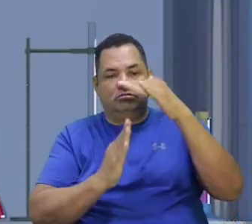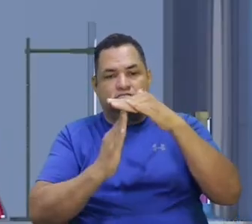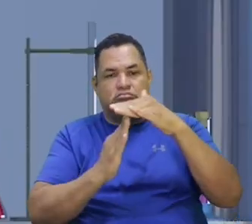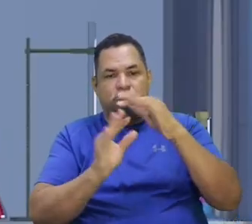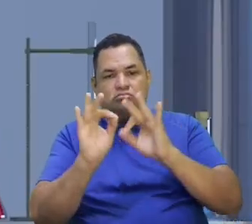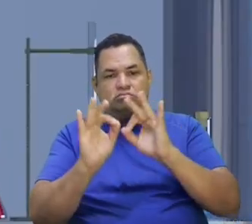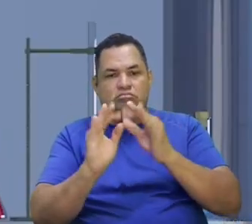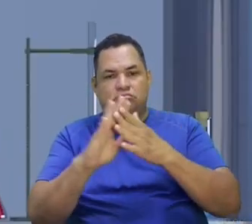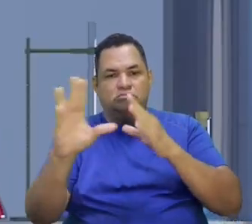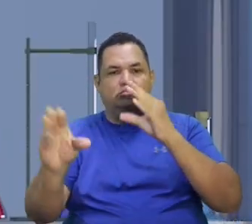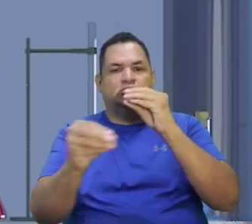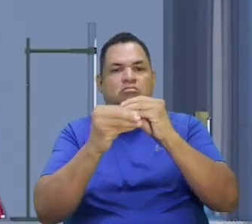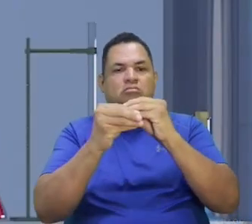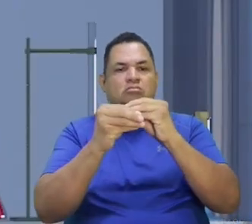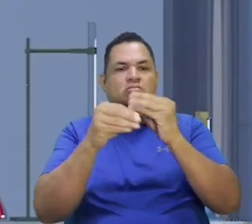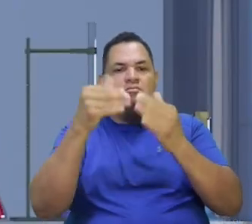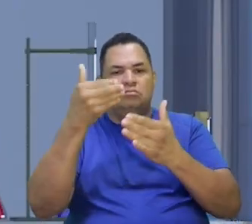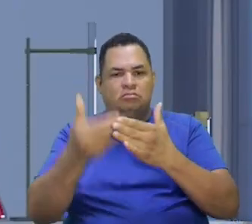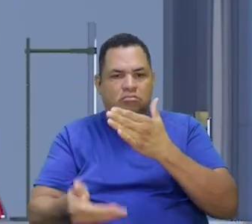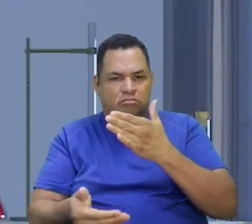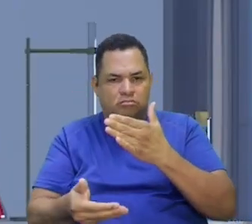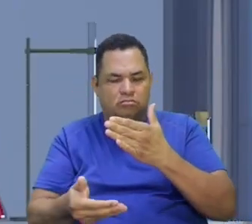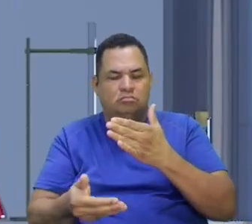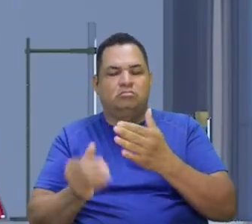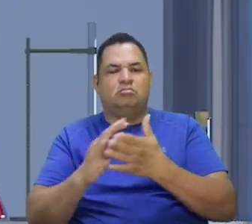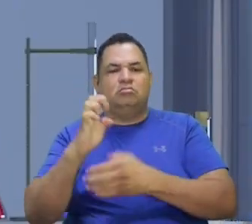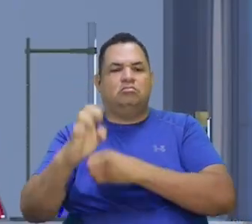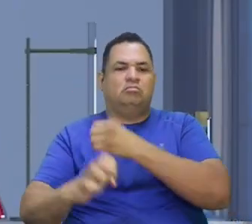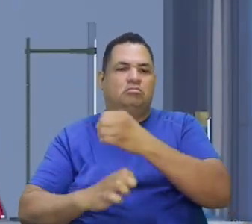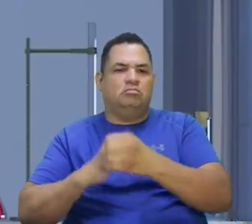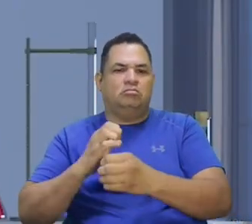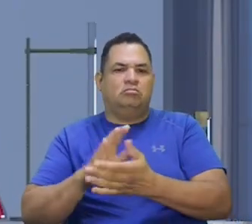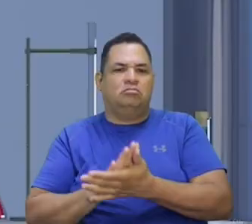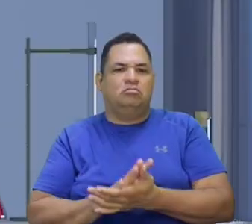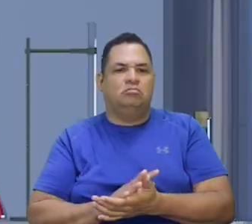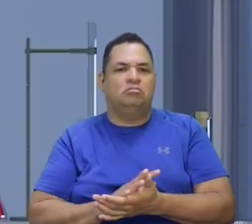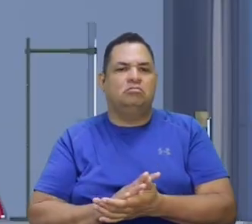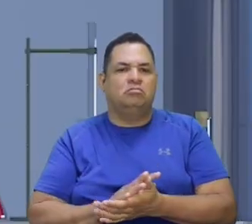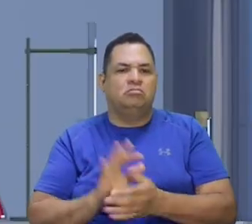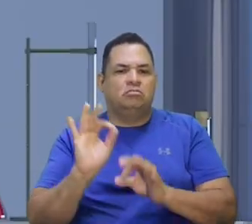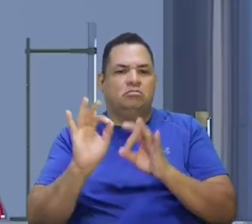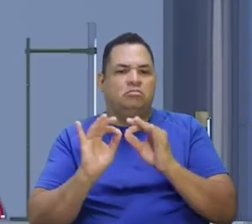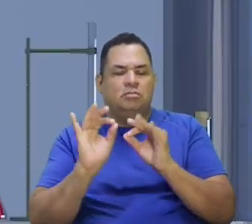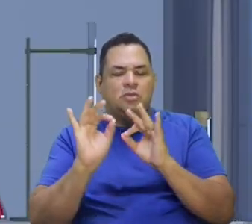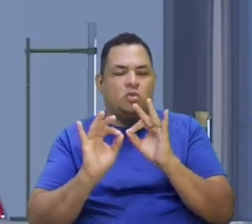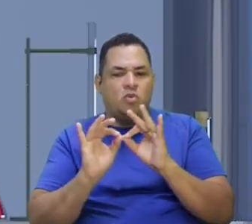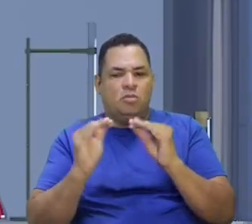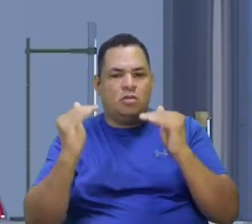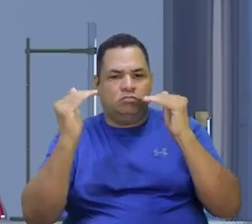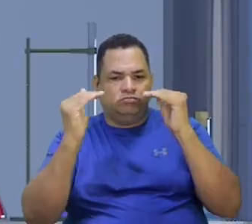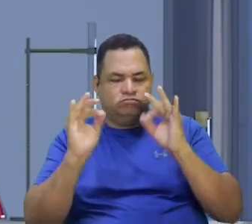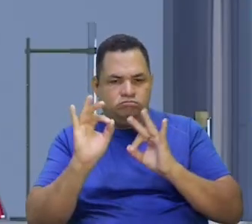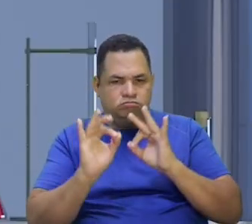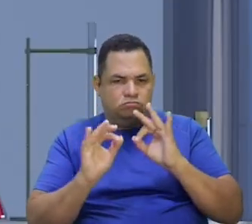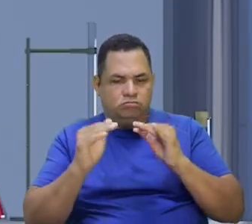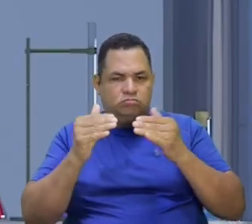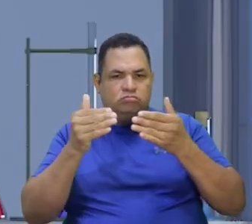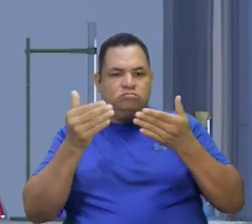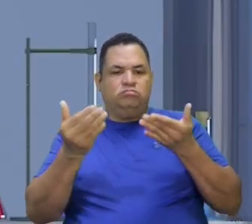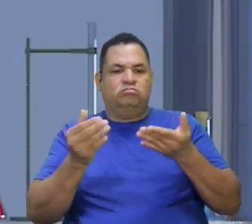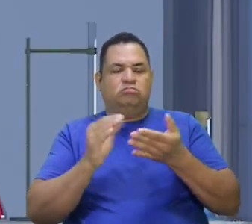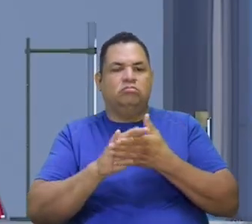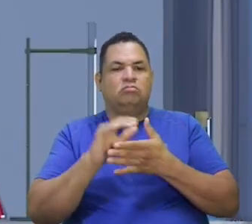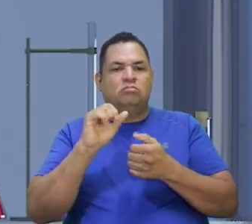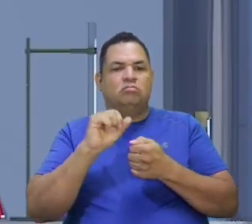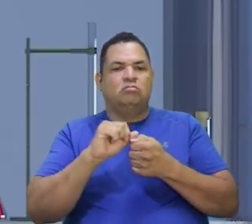que ele vai ganhar ou perder elétrons. Então essa é a maneira de fazer. E aí quando tu